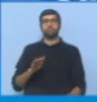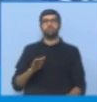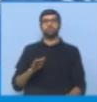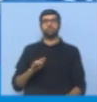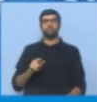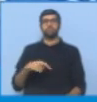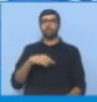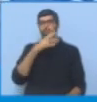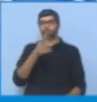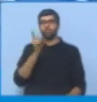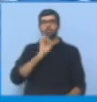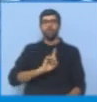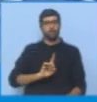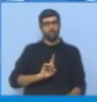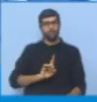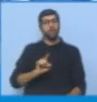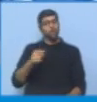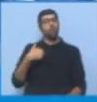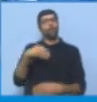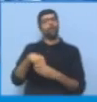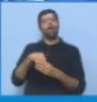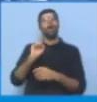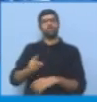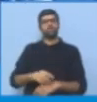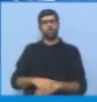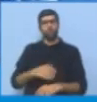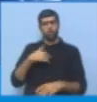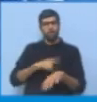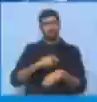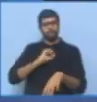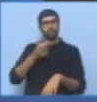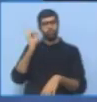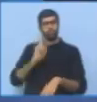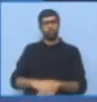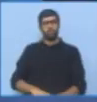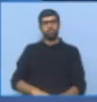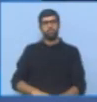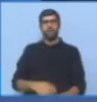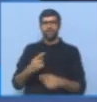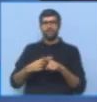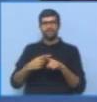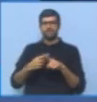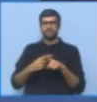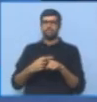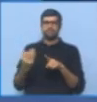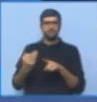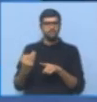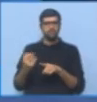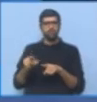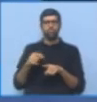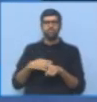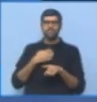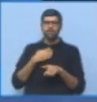começa por lhe dizer, mulher, o que é que eu tenho a ver com isso? Ainda não chegou a minha hora. Mas é muito interessante, eu acho que é uma